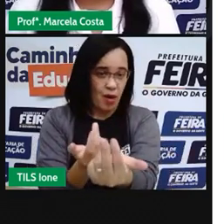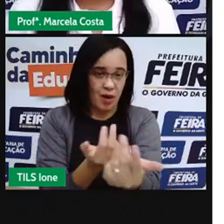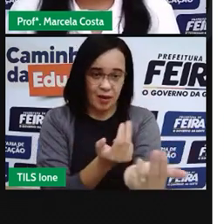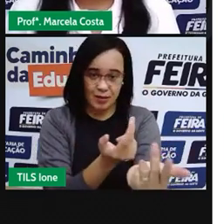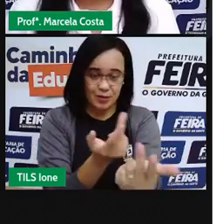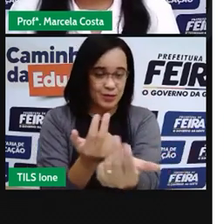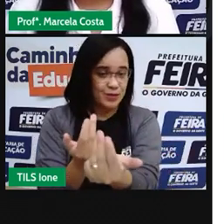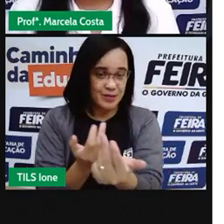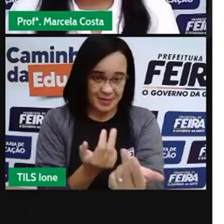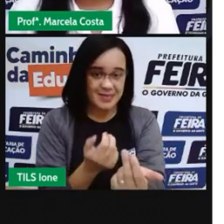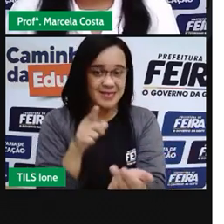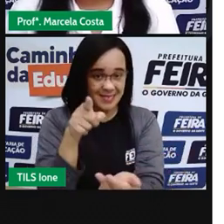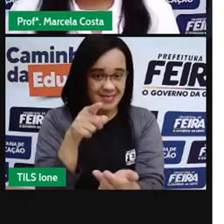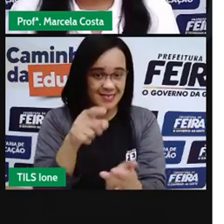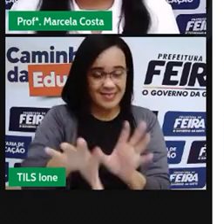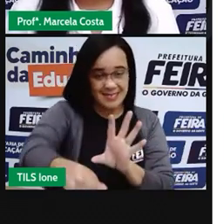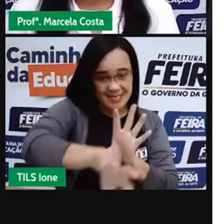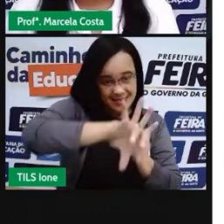essa figura.